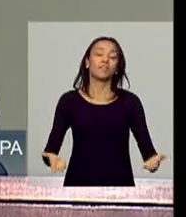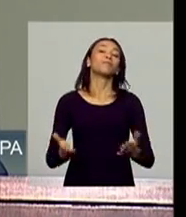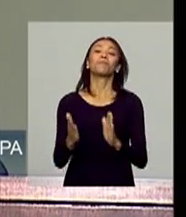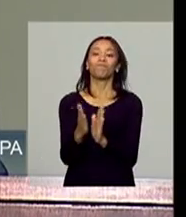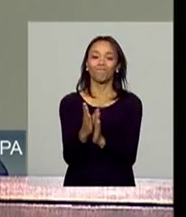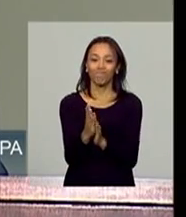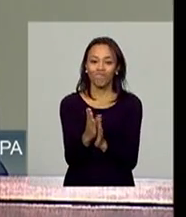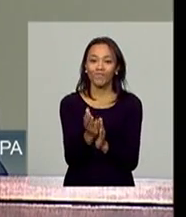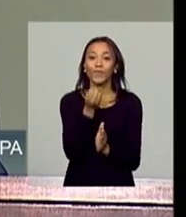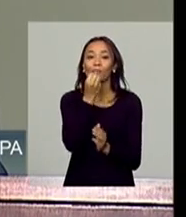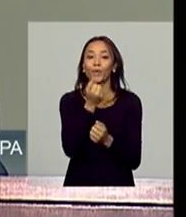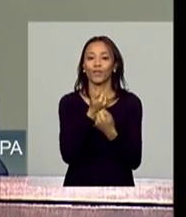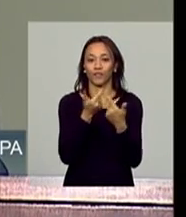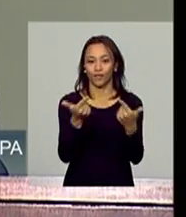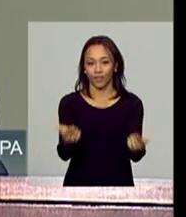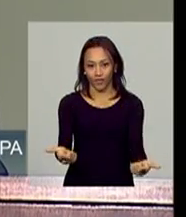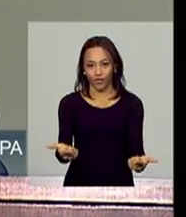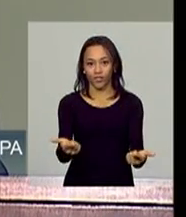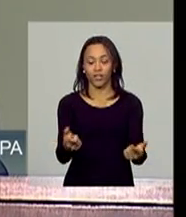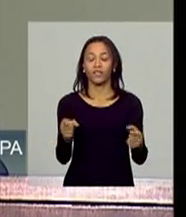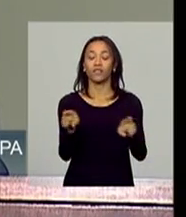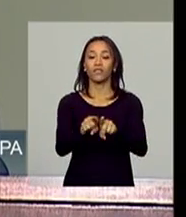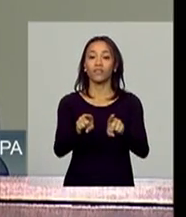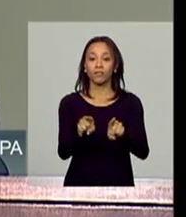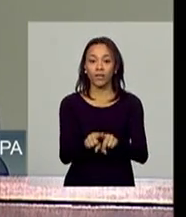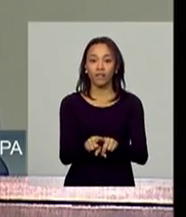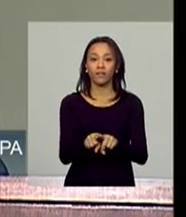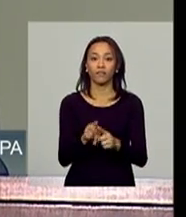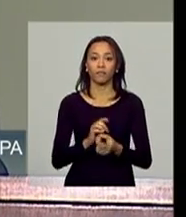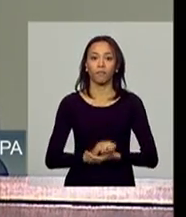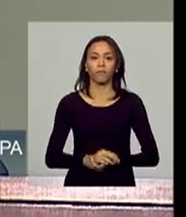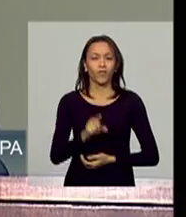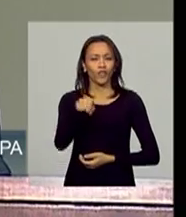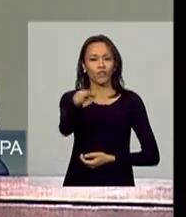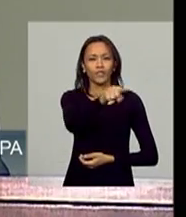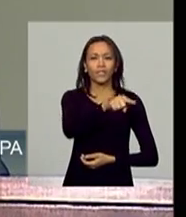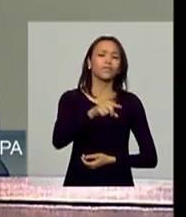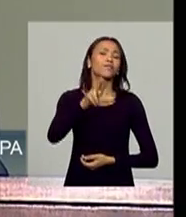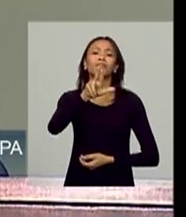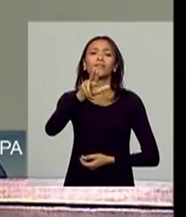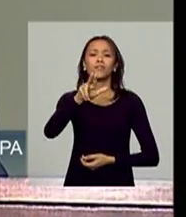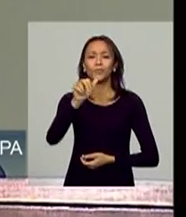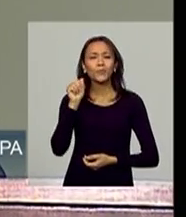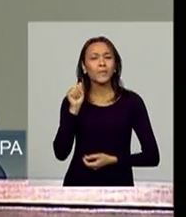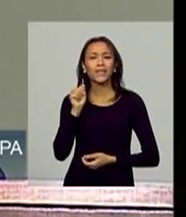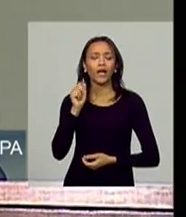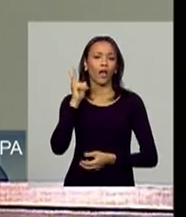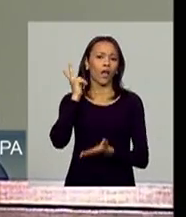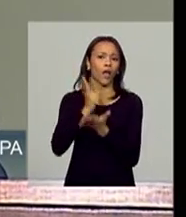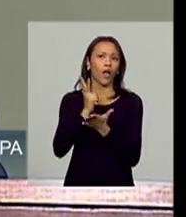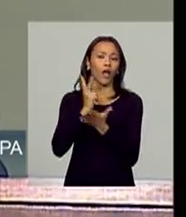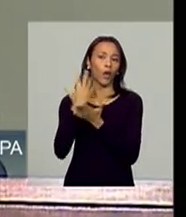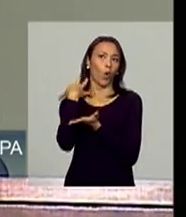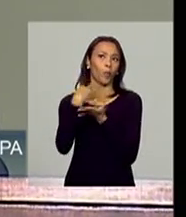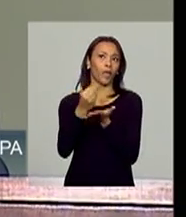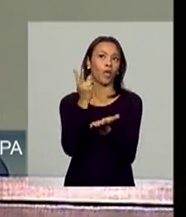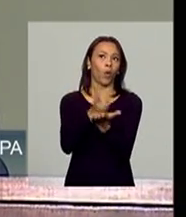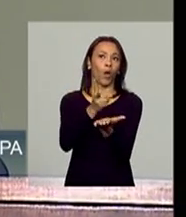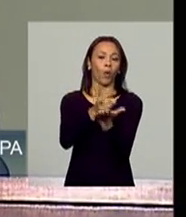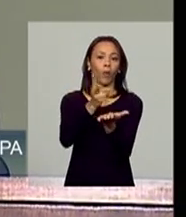parabéns, boa sorte e, sobretudo, que nunca mais se repita no Brasil